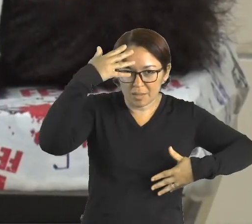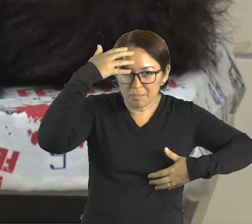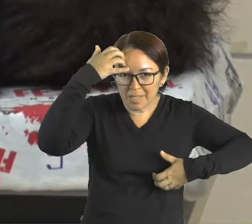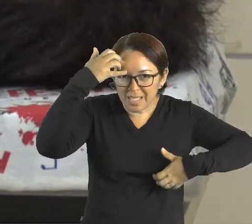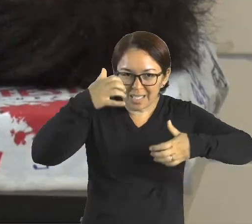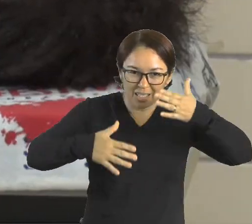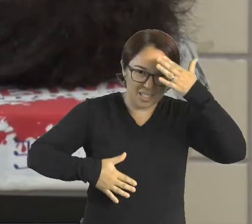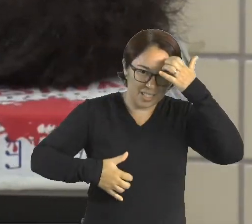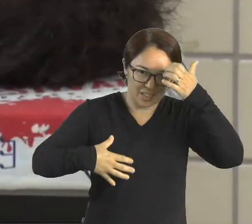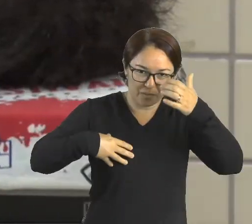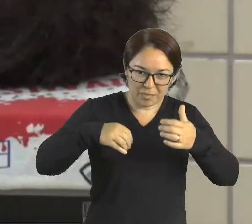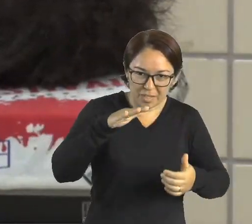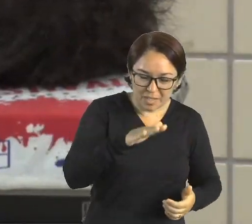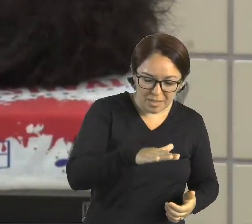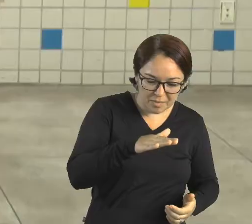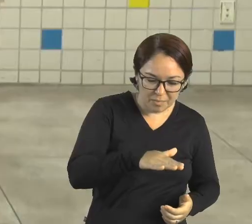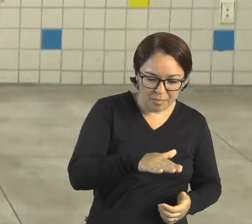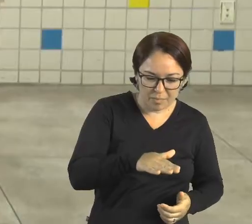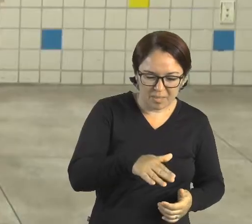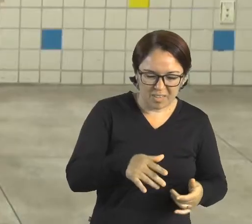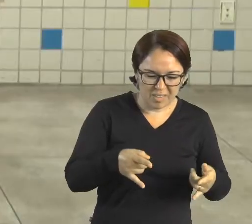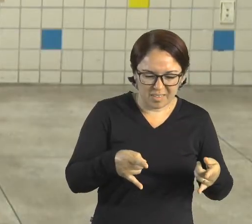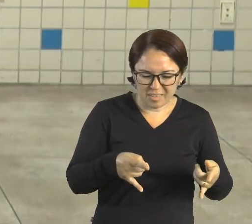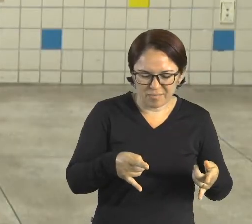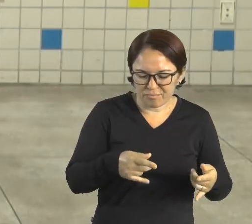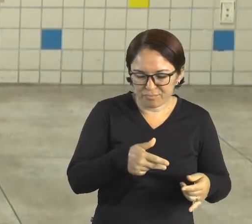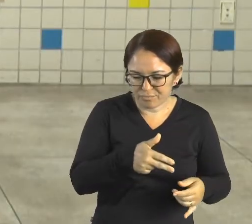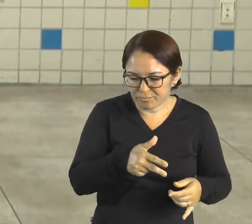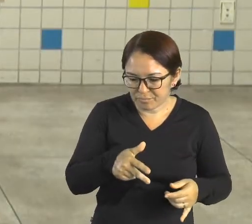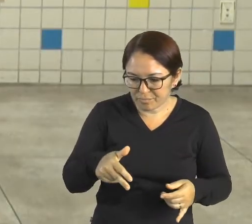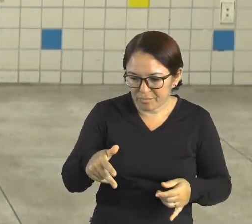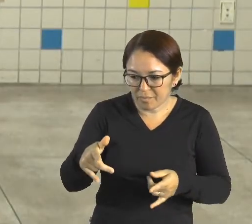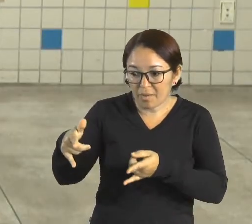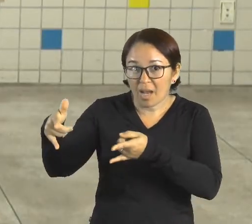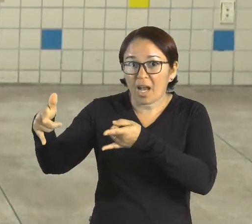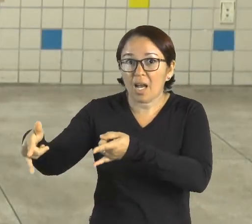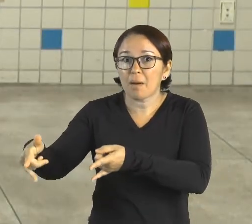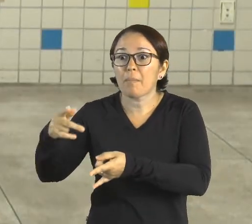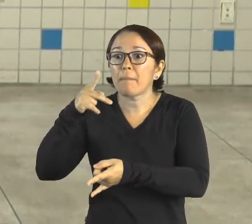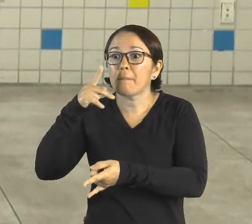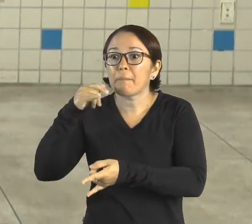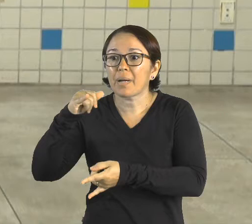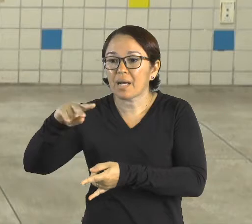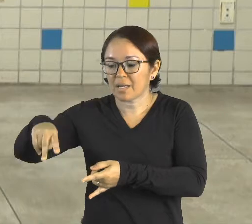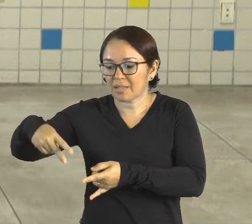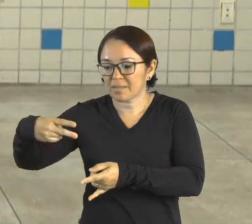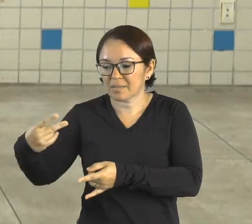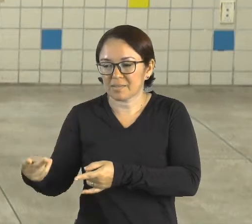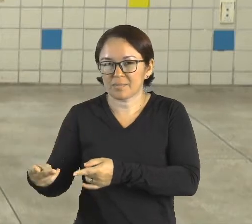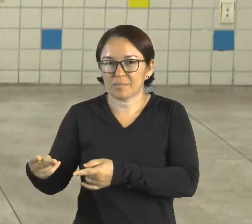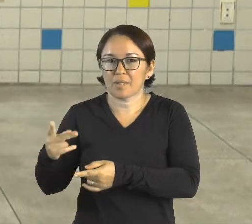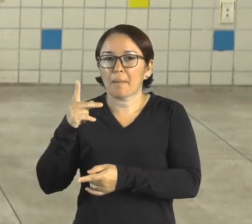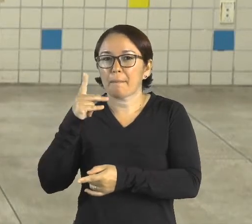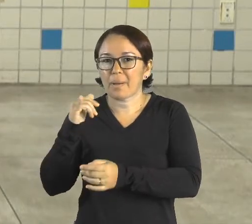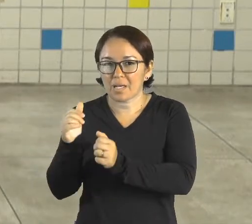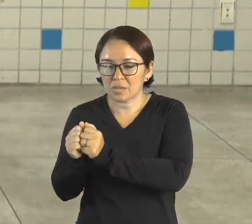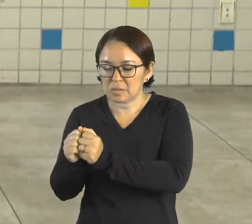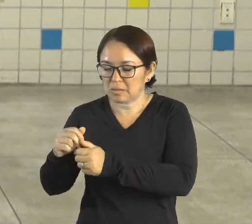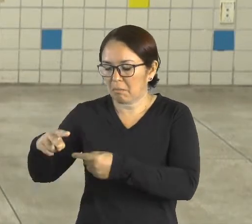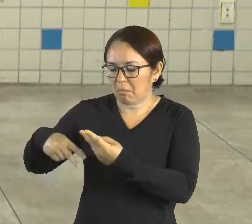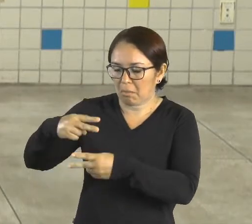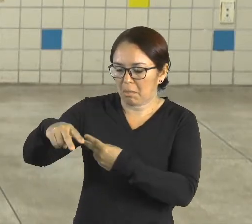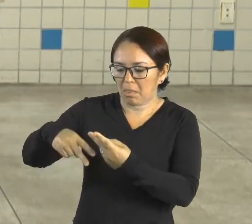E lá ele não ficava quietinho, ele ficava chutando, rolando, até o pai quase cair da cama. E aí